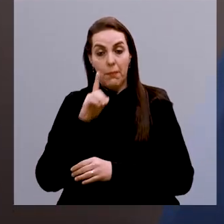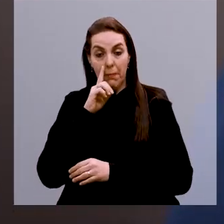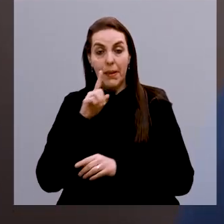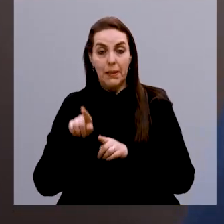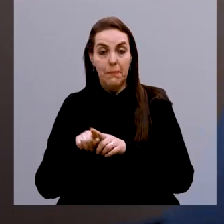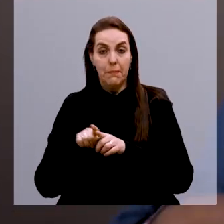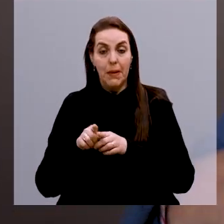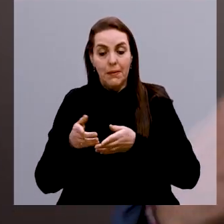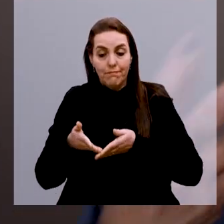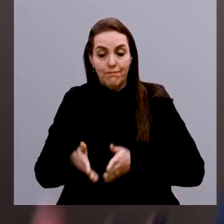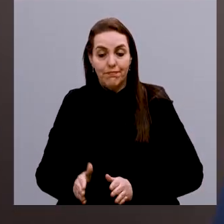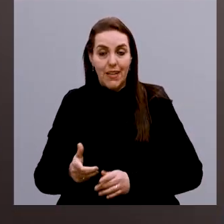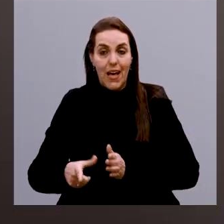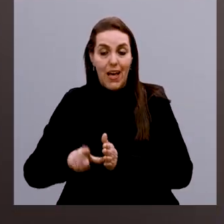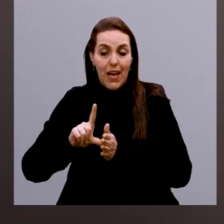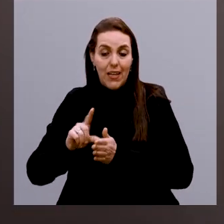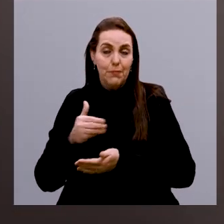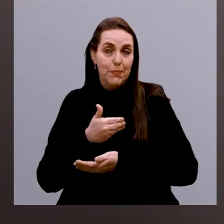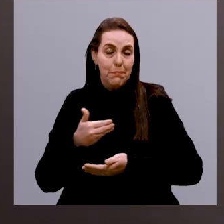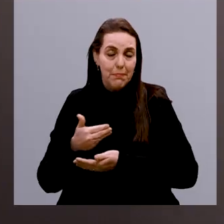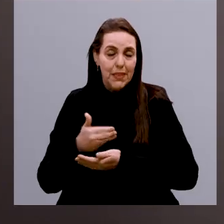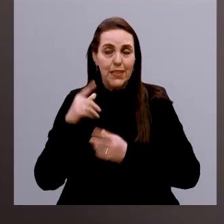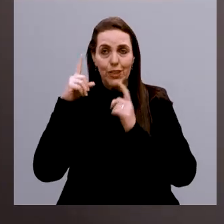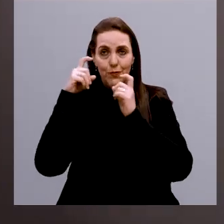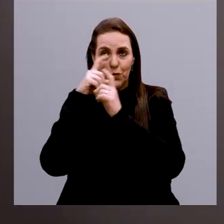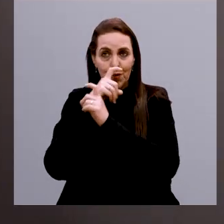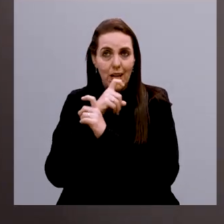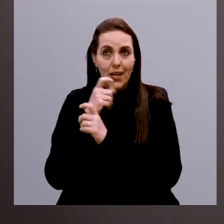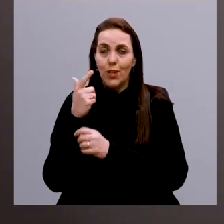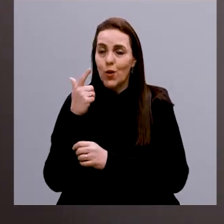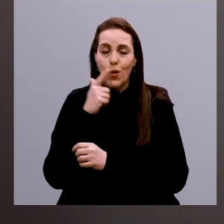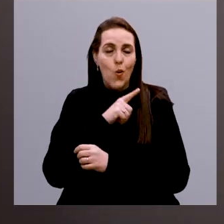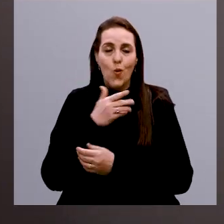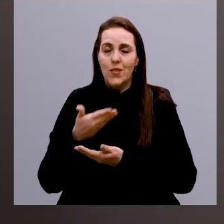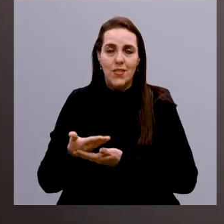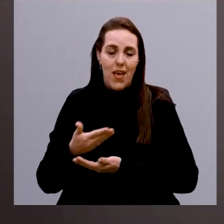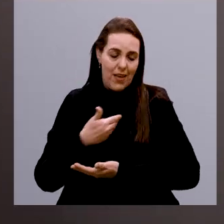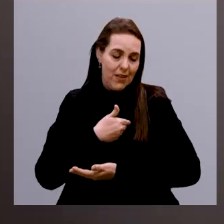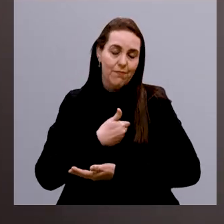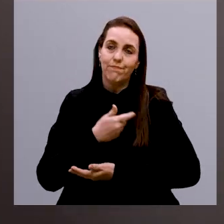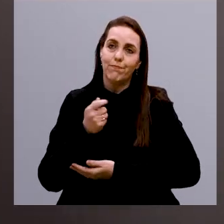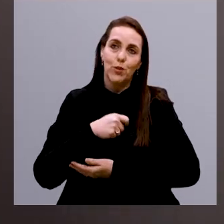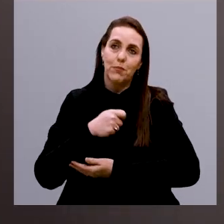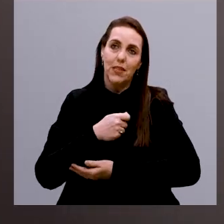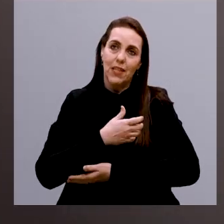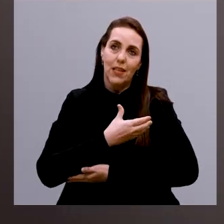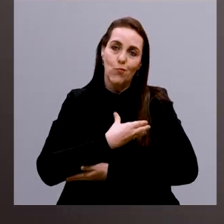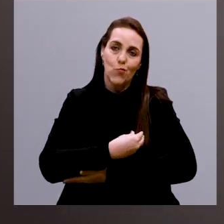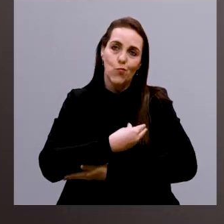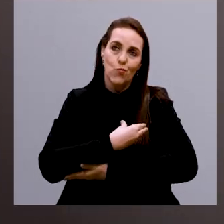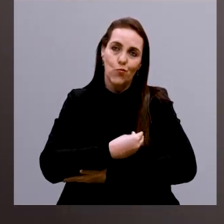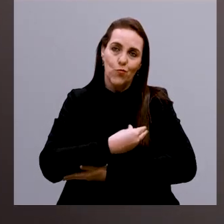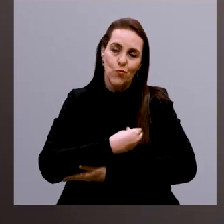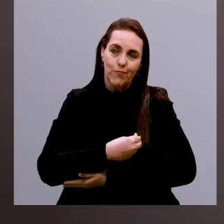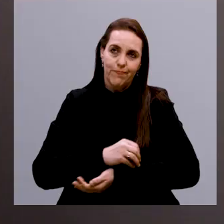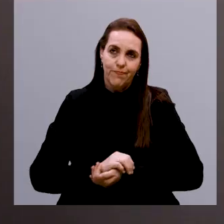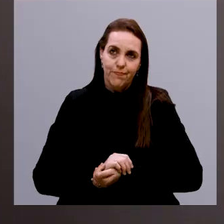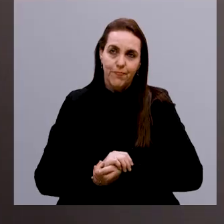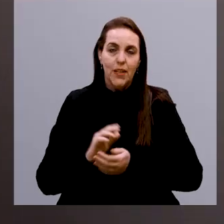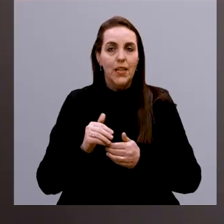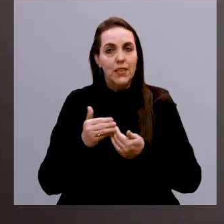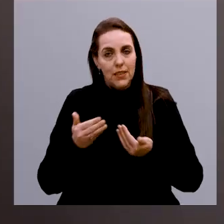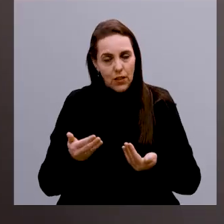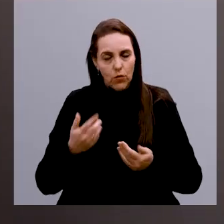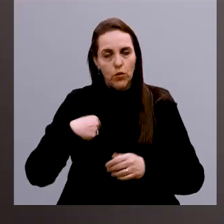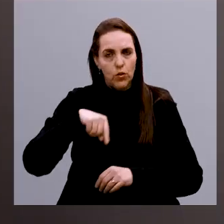bebês prematuros ou de qualquer outra dificuldade que não conseguem ter, né, a possibilidade do aleitamento